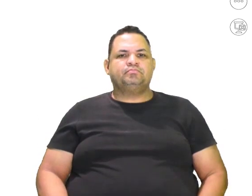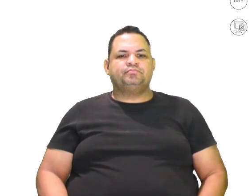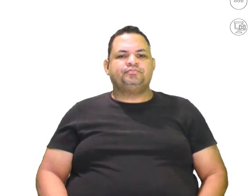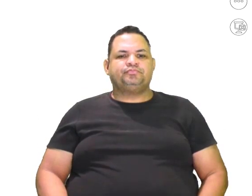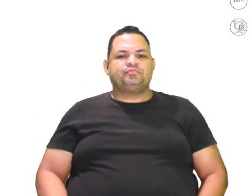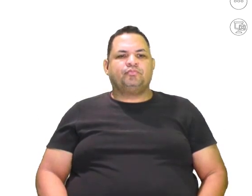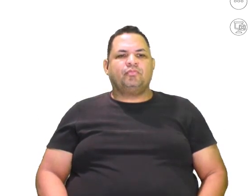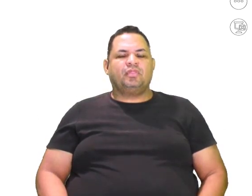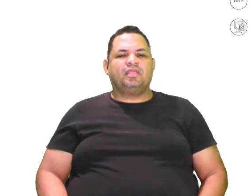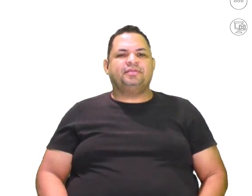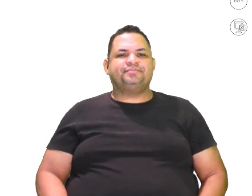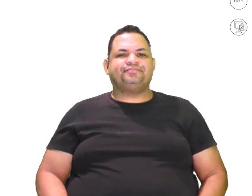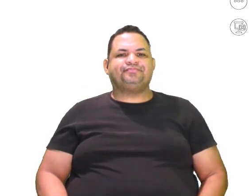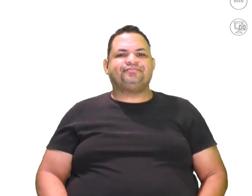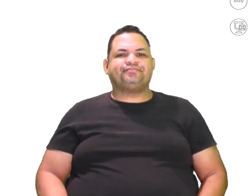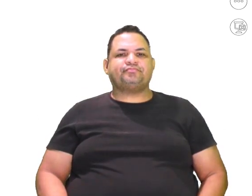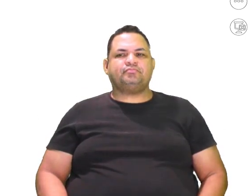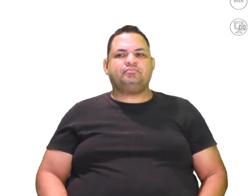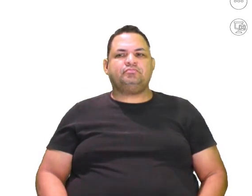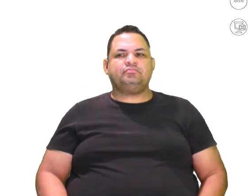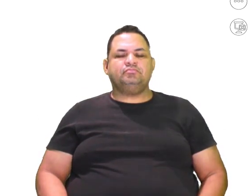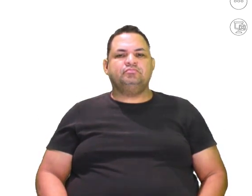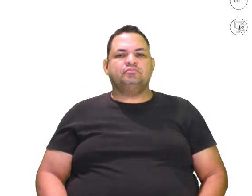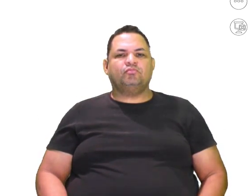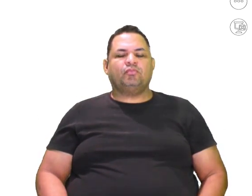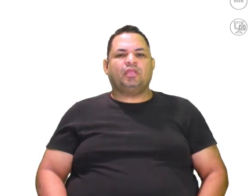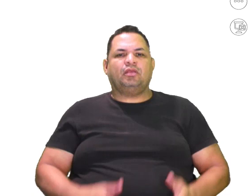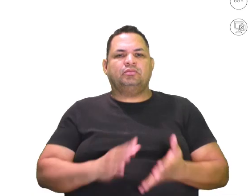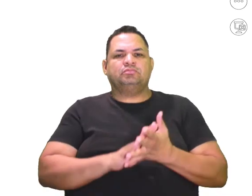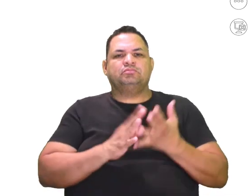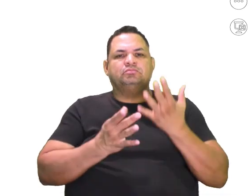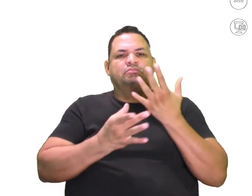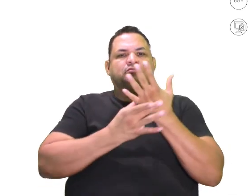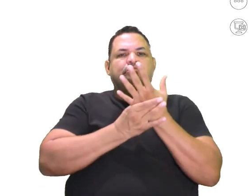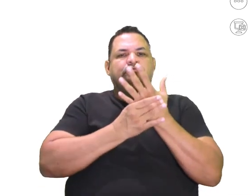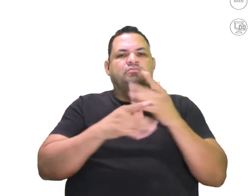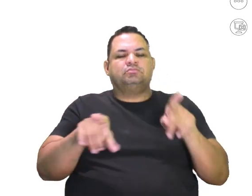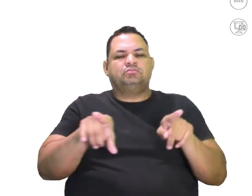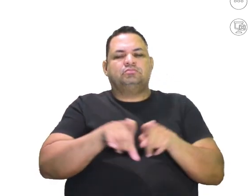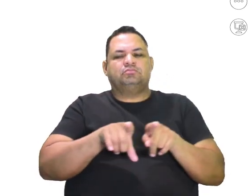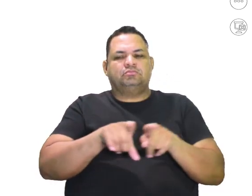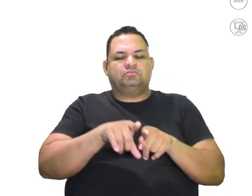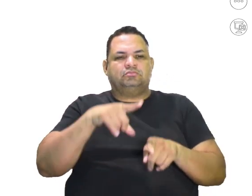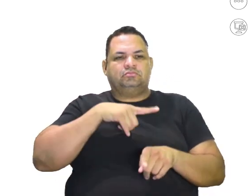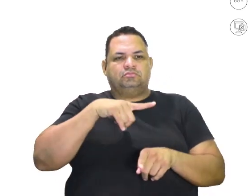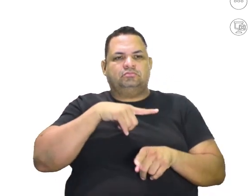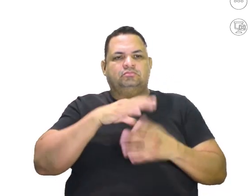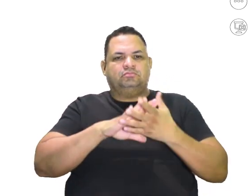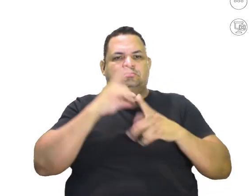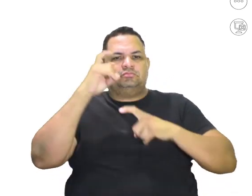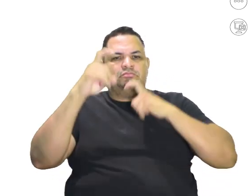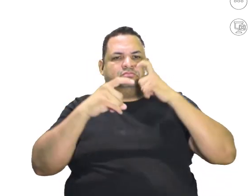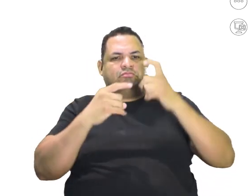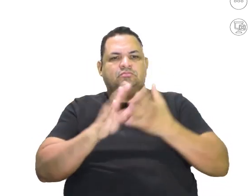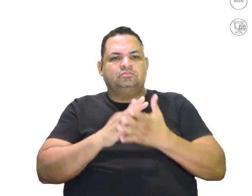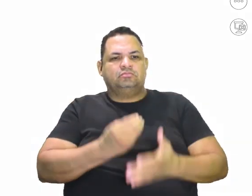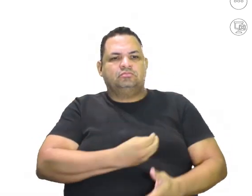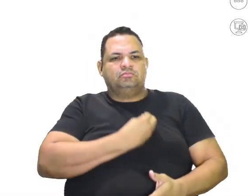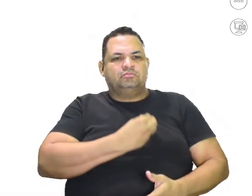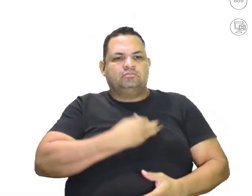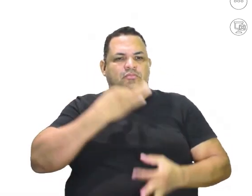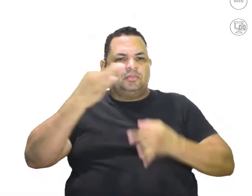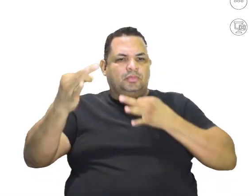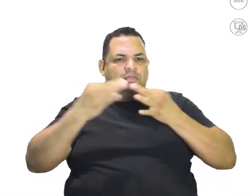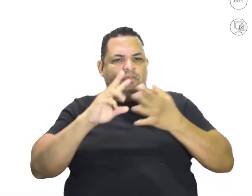Então, um pouco mais do realismo. O realismo tinha também como característica preocupação com o presente, crítica